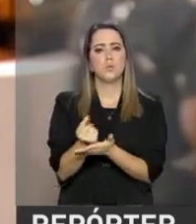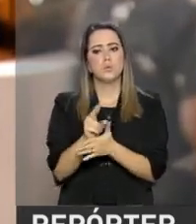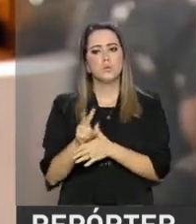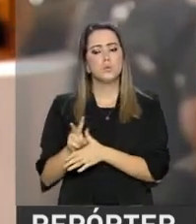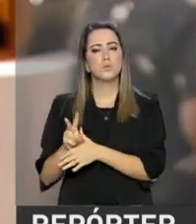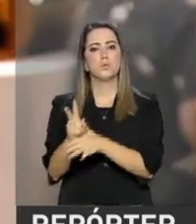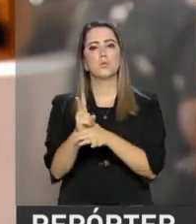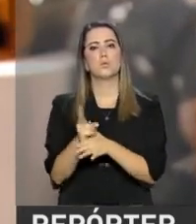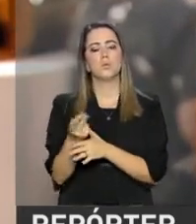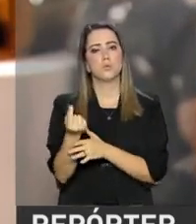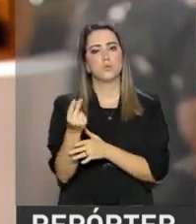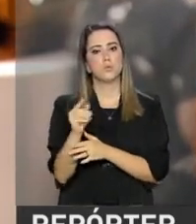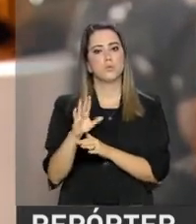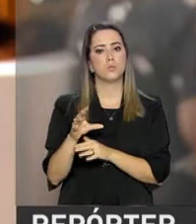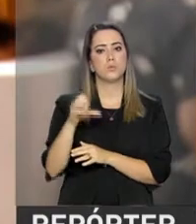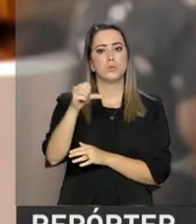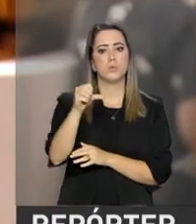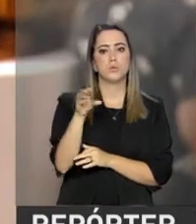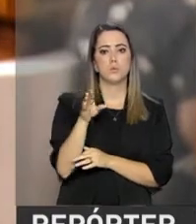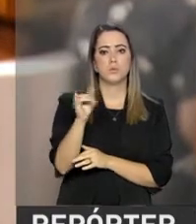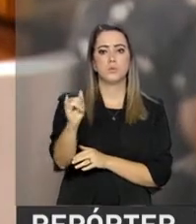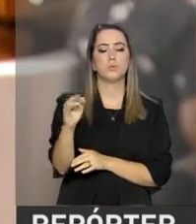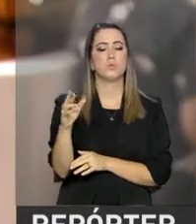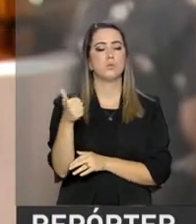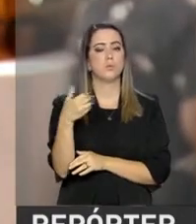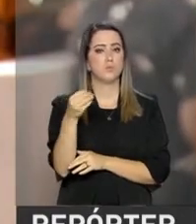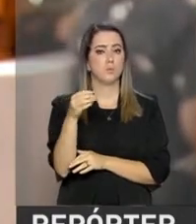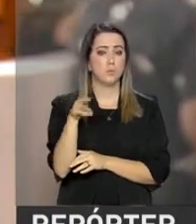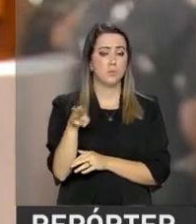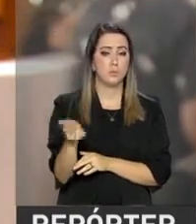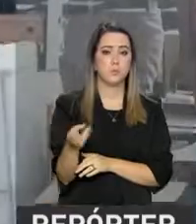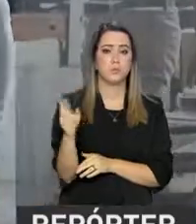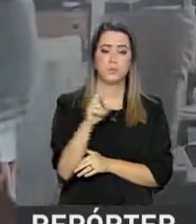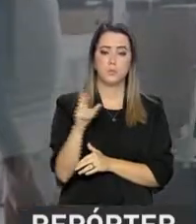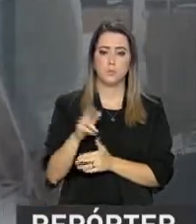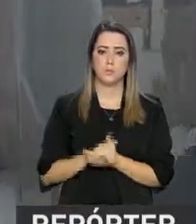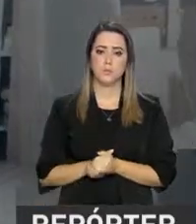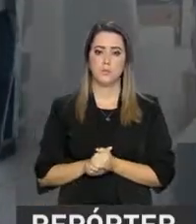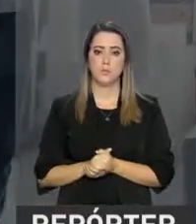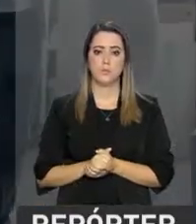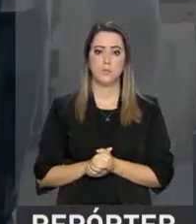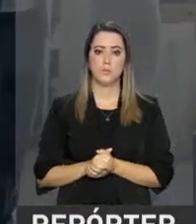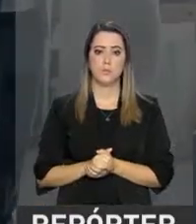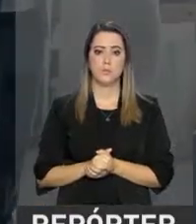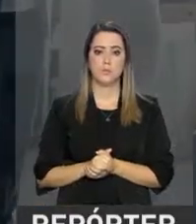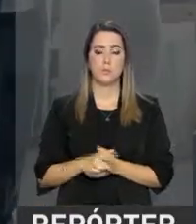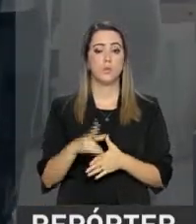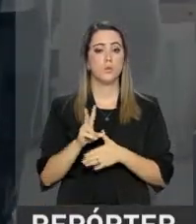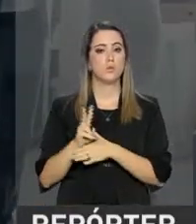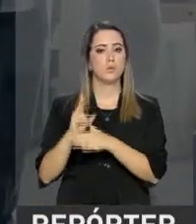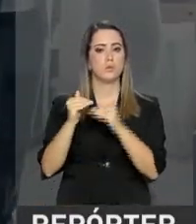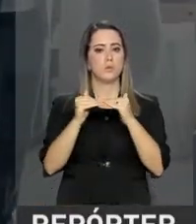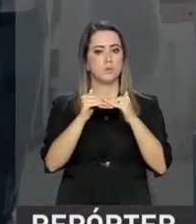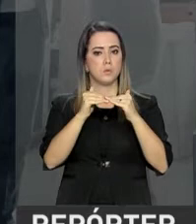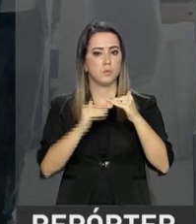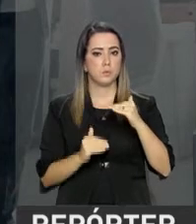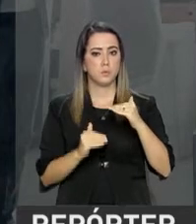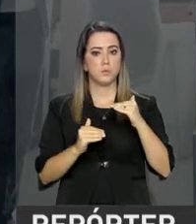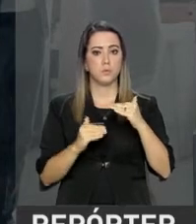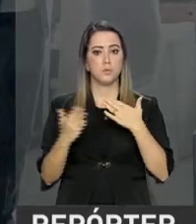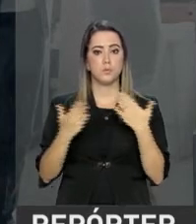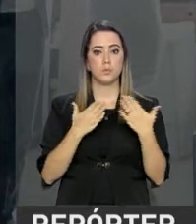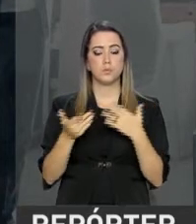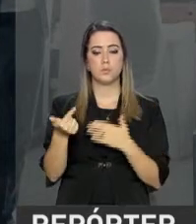financiamento no valor de 9 bilhões bilhões de reais os financiamentos vão ter juros abaixo daqueles praticados